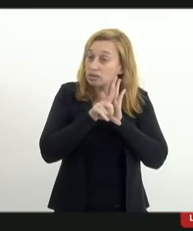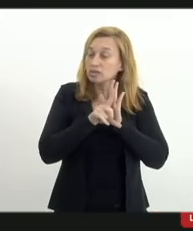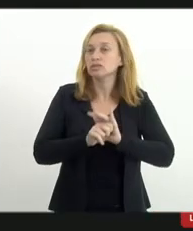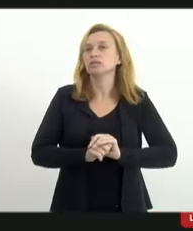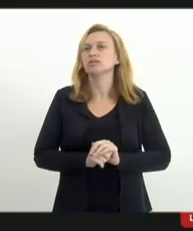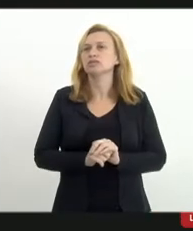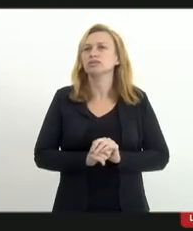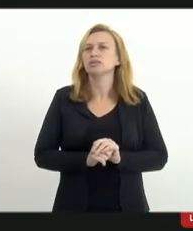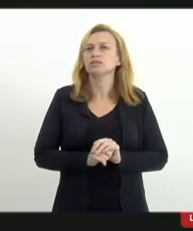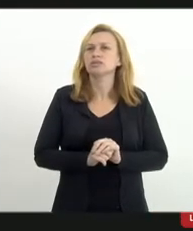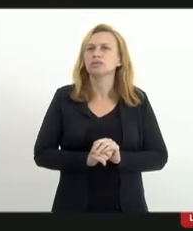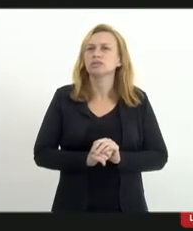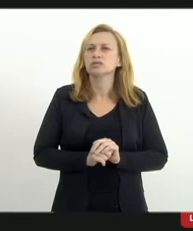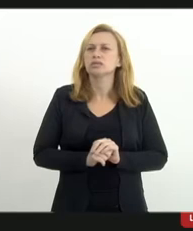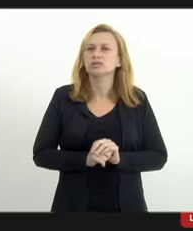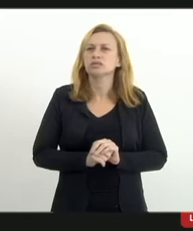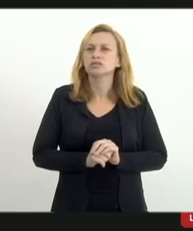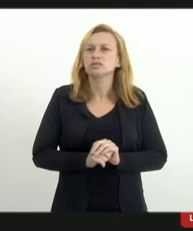consoante